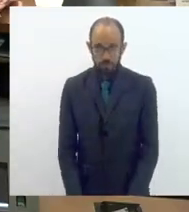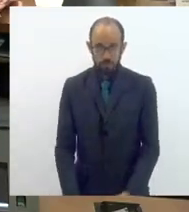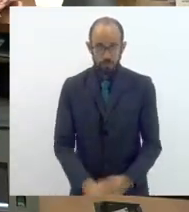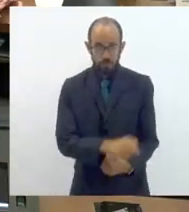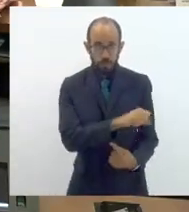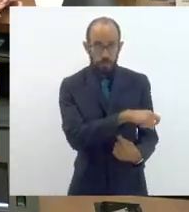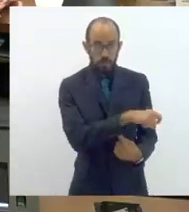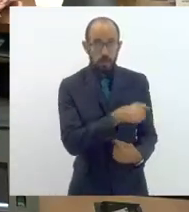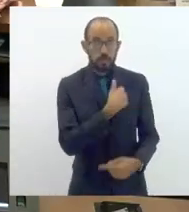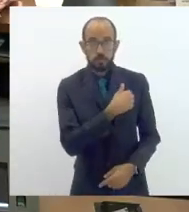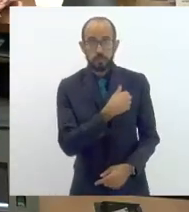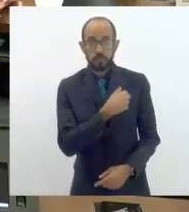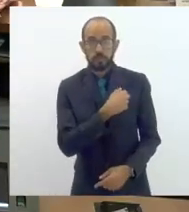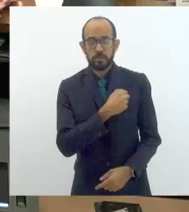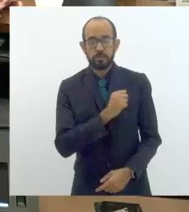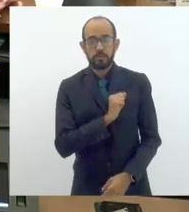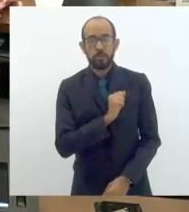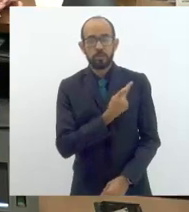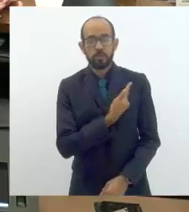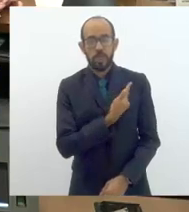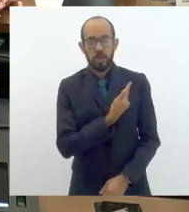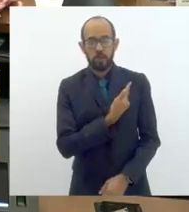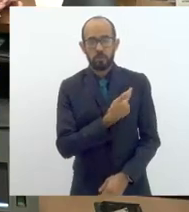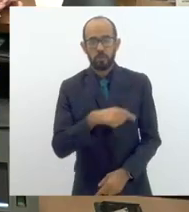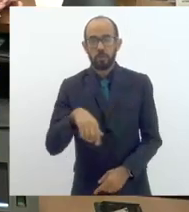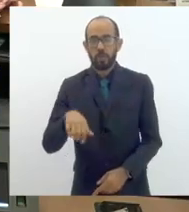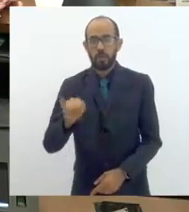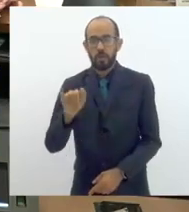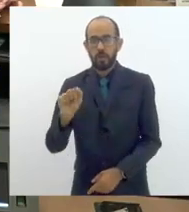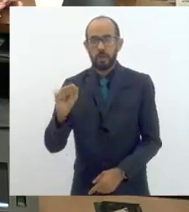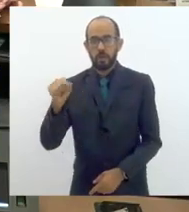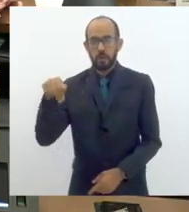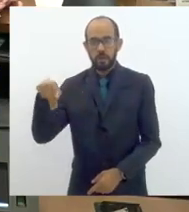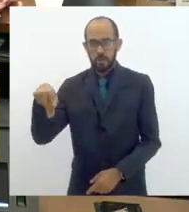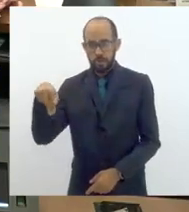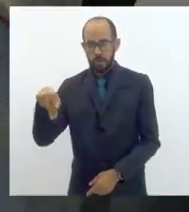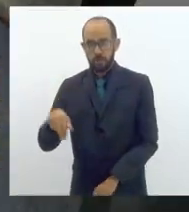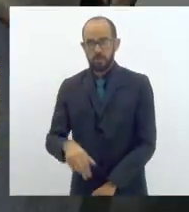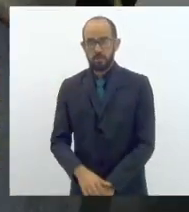São Gonçalo, Ian Cândido da Silva.